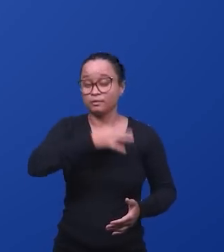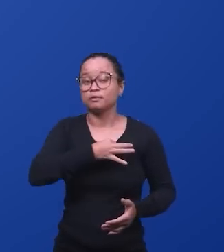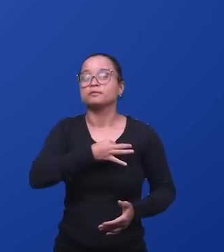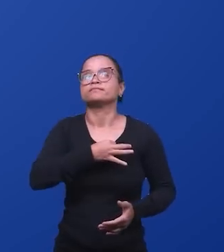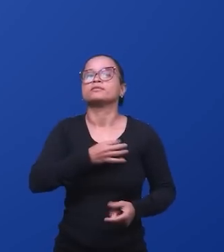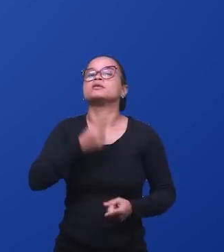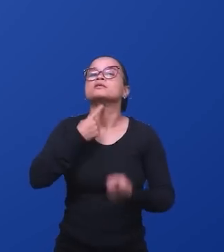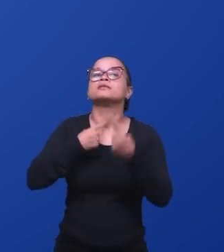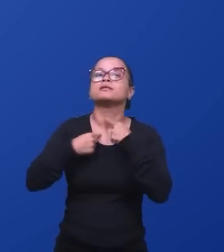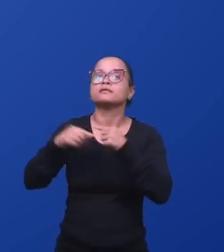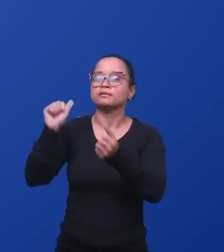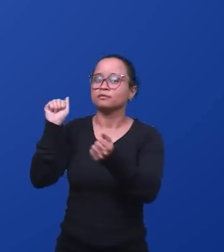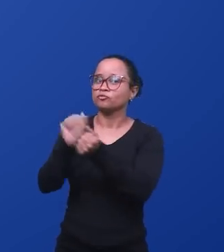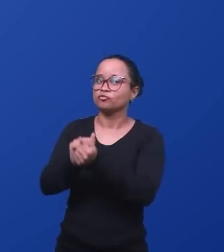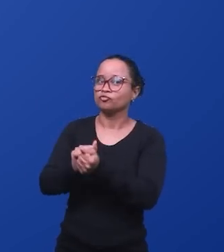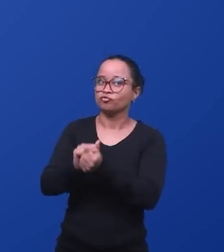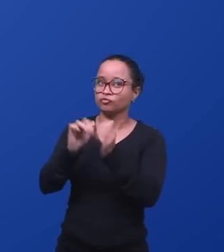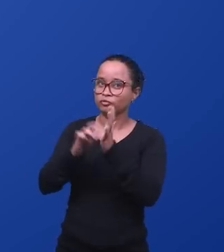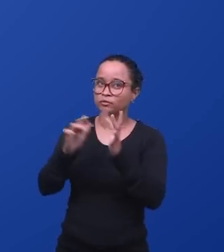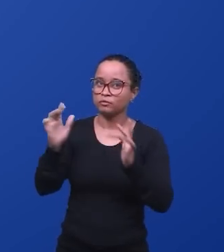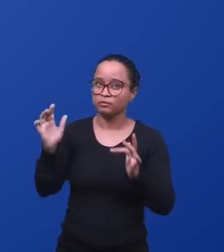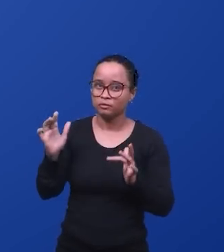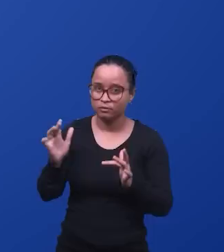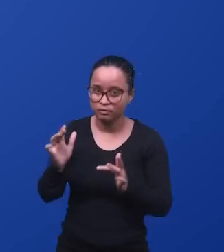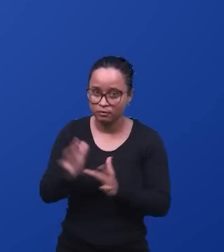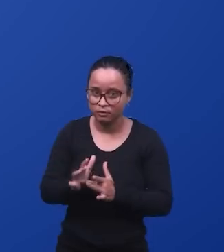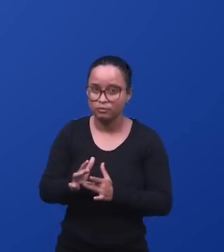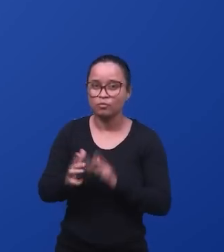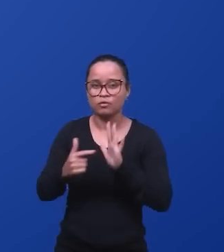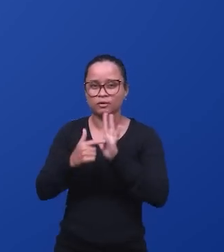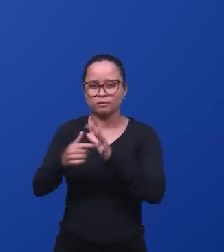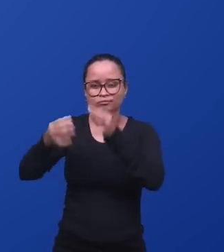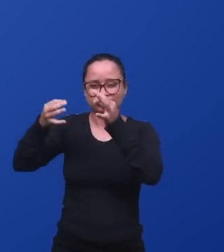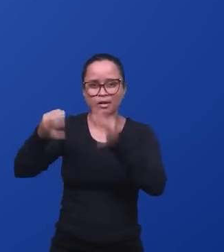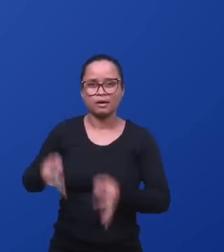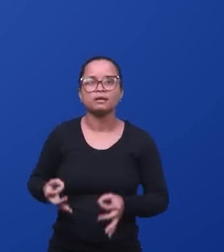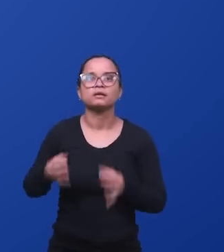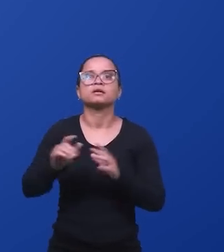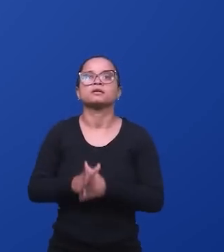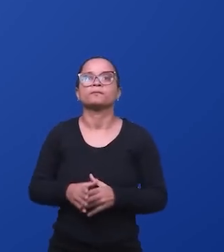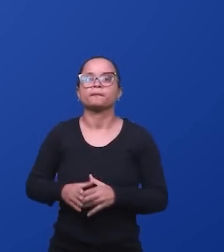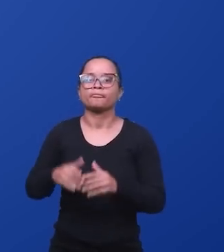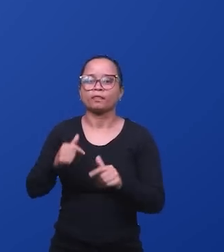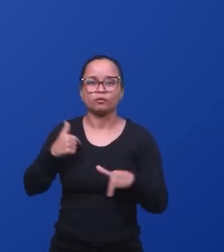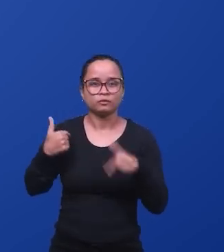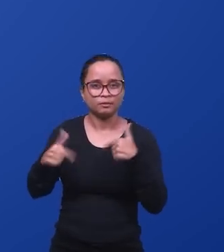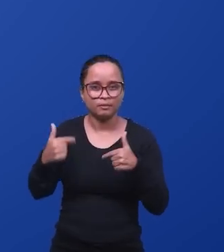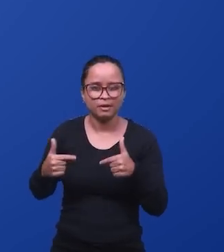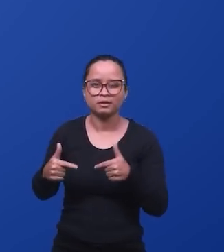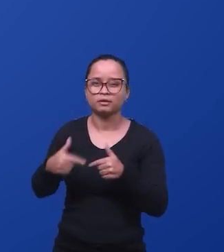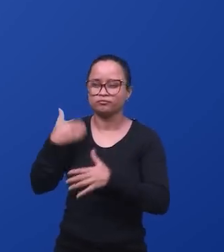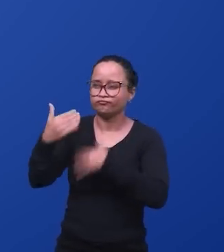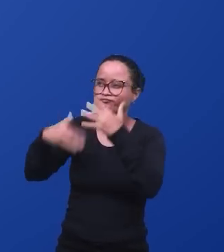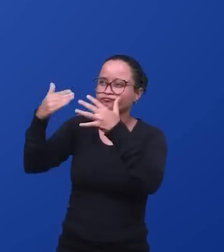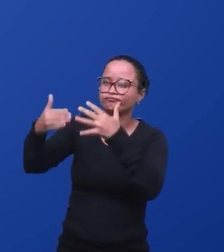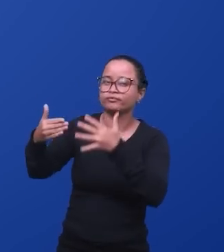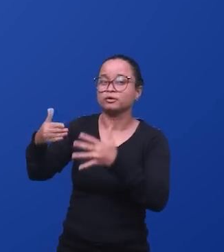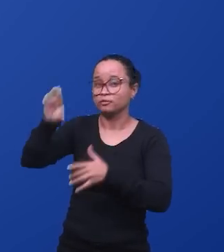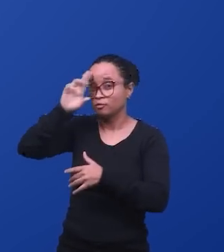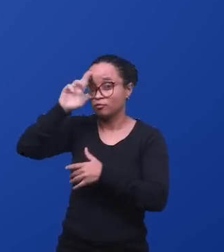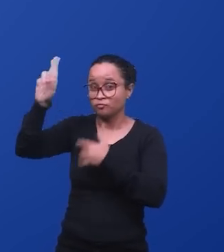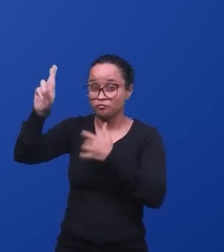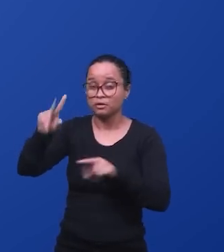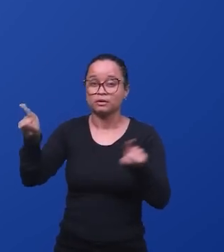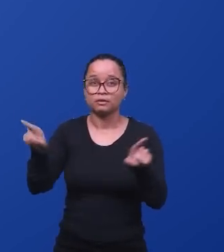e almeja estar com Jesus, destacando a sua excelência, o trabalho aperfeiçoado diante do Senhor,